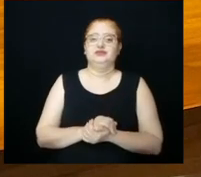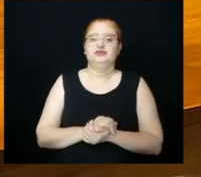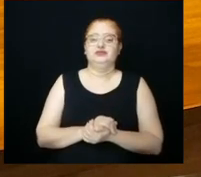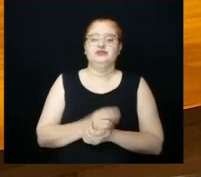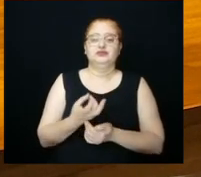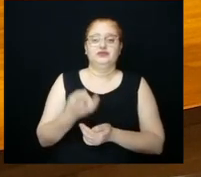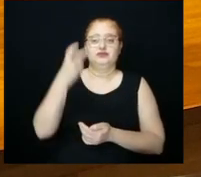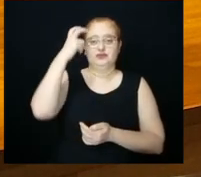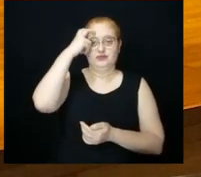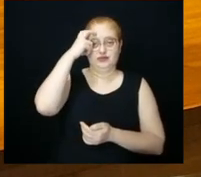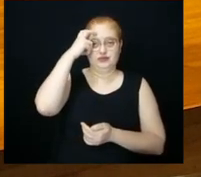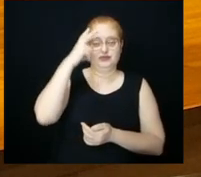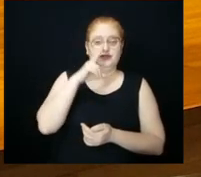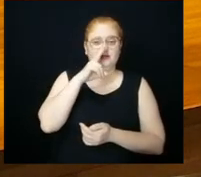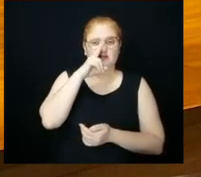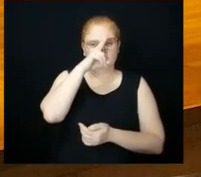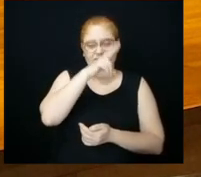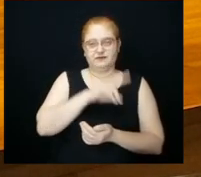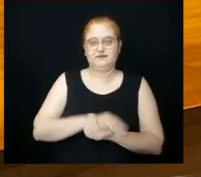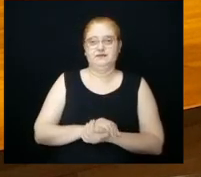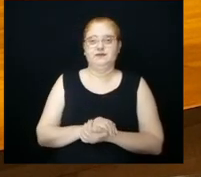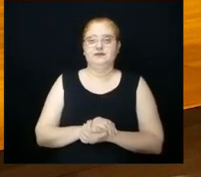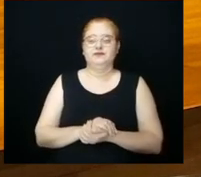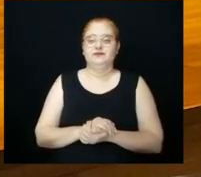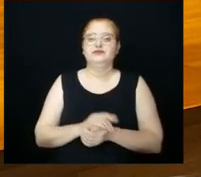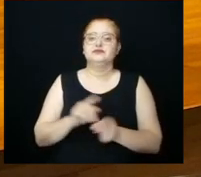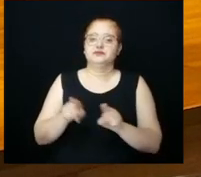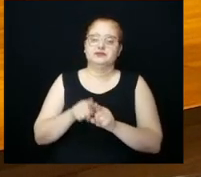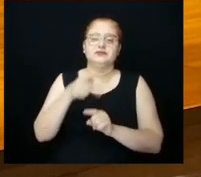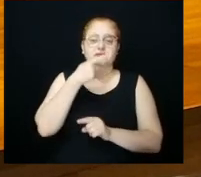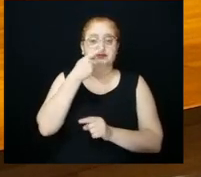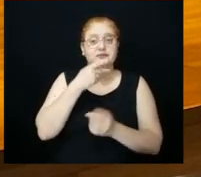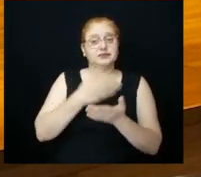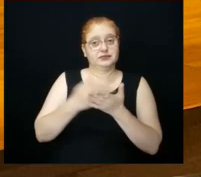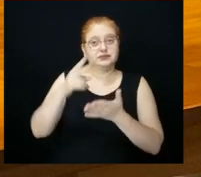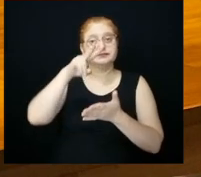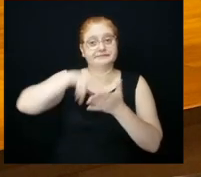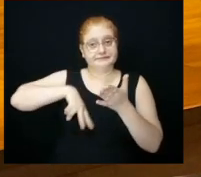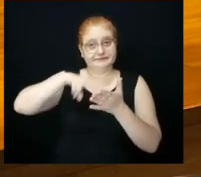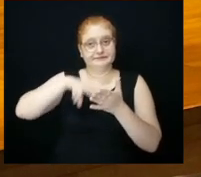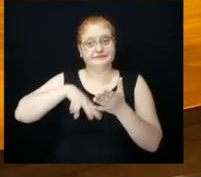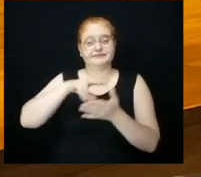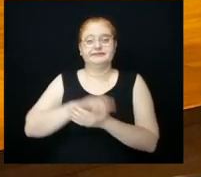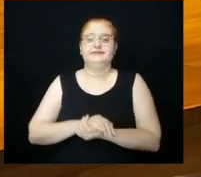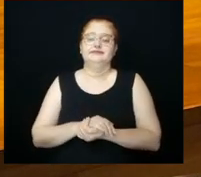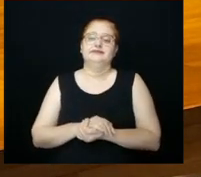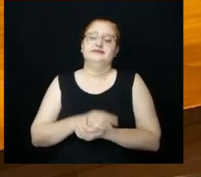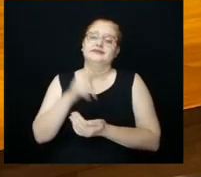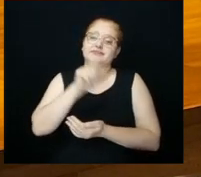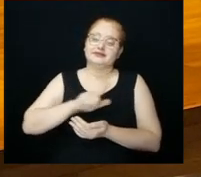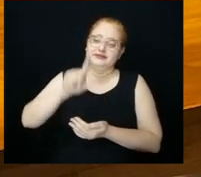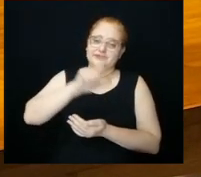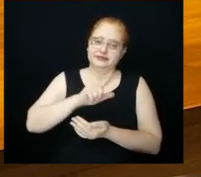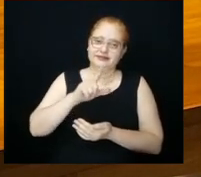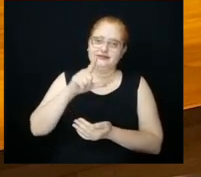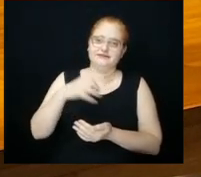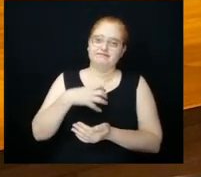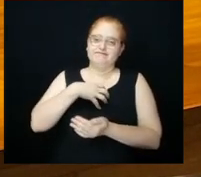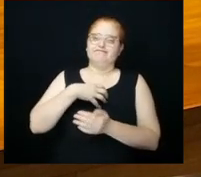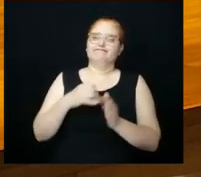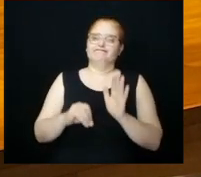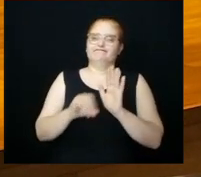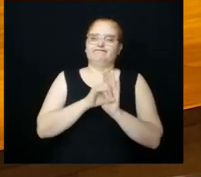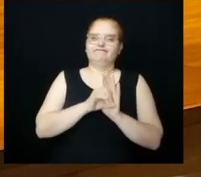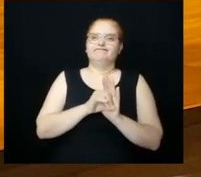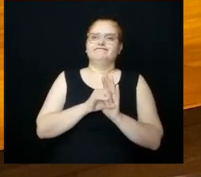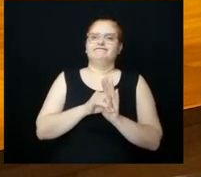de cultura ali muito forte. E ela fala, quando ela começa a ler obras com as quais ela se identifica, isso vai dar uma